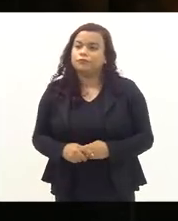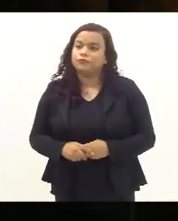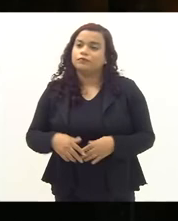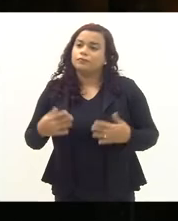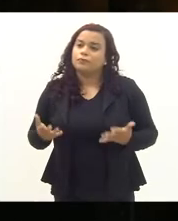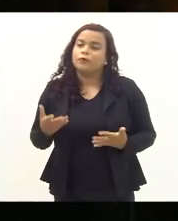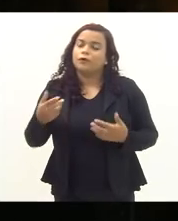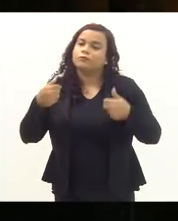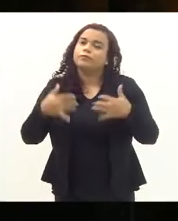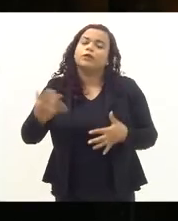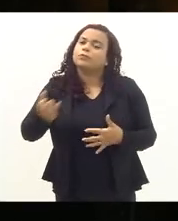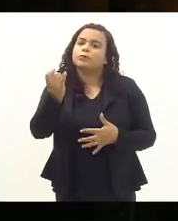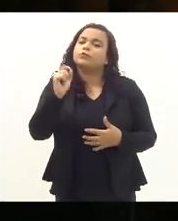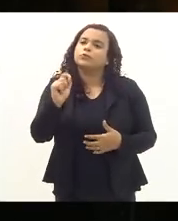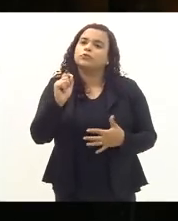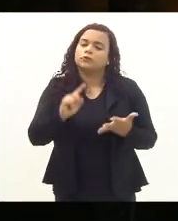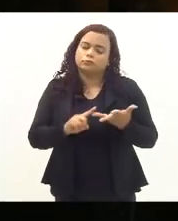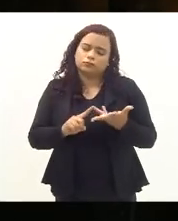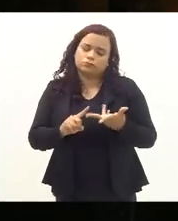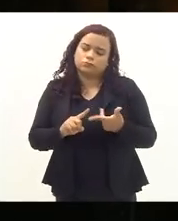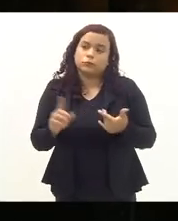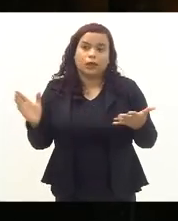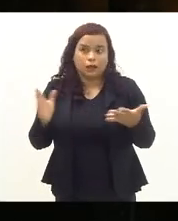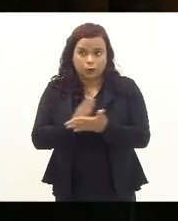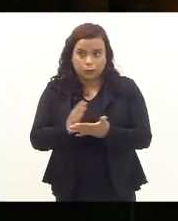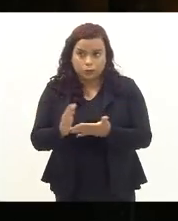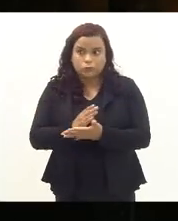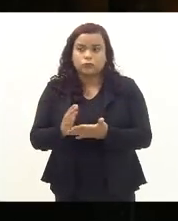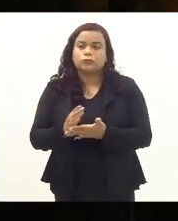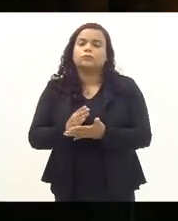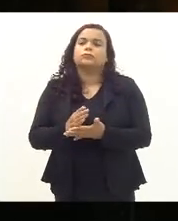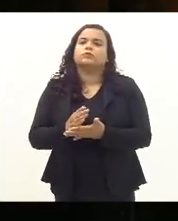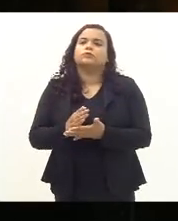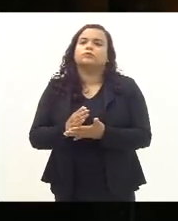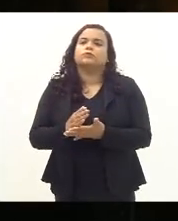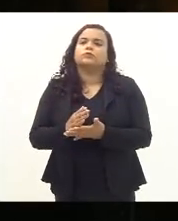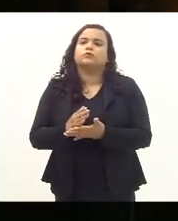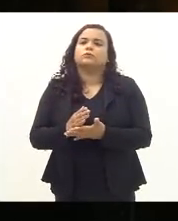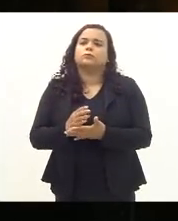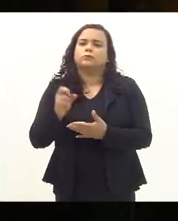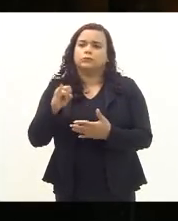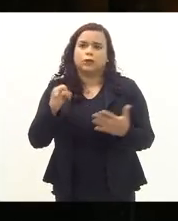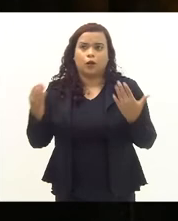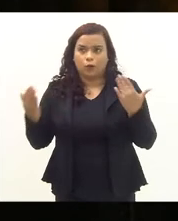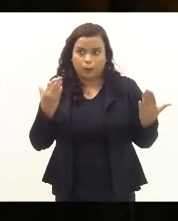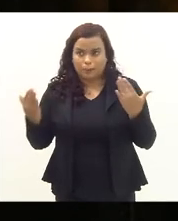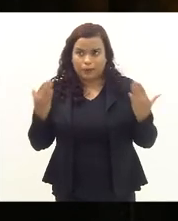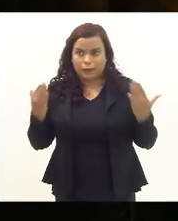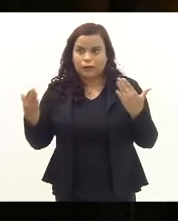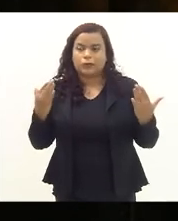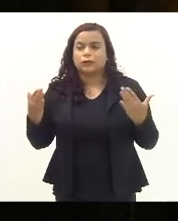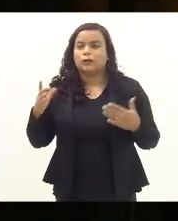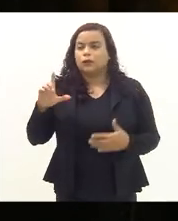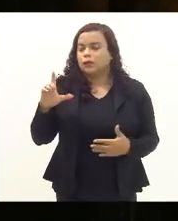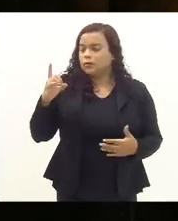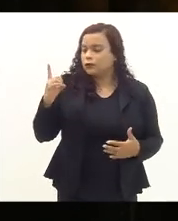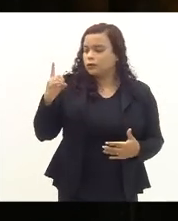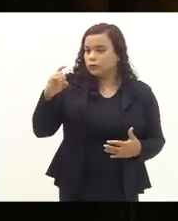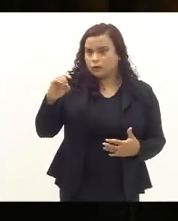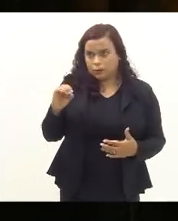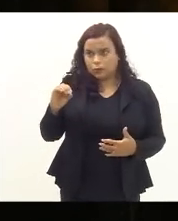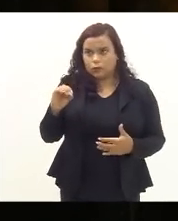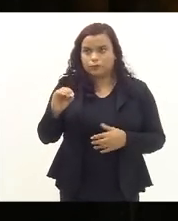é importante dizer alguns eixos que em comparação a l de